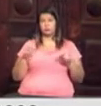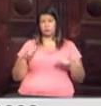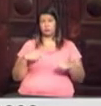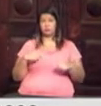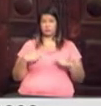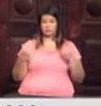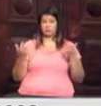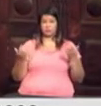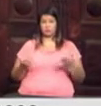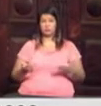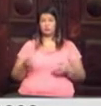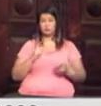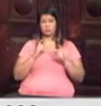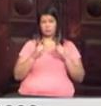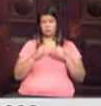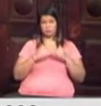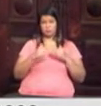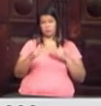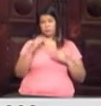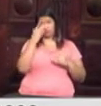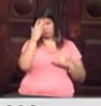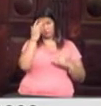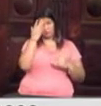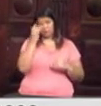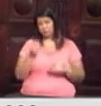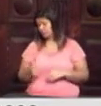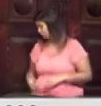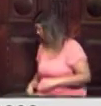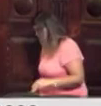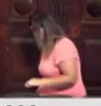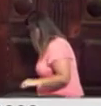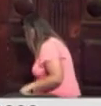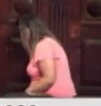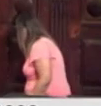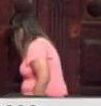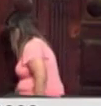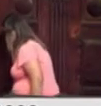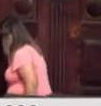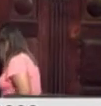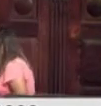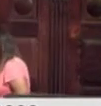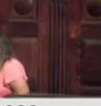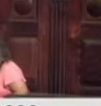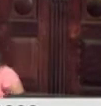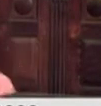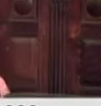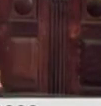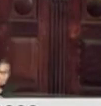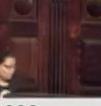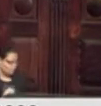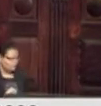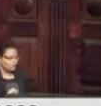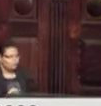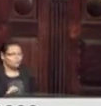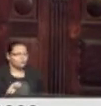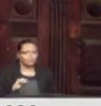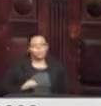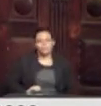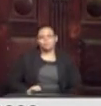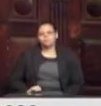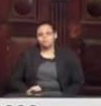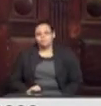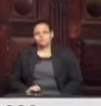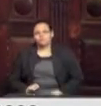nossos debates a partir de amanhã. Nossa bancada está estudando quais são as possibilidades legais de atuação do